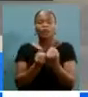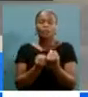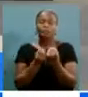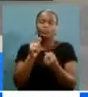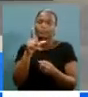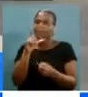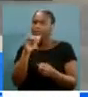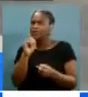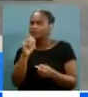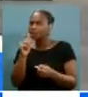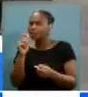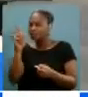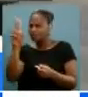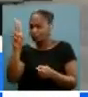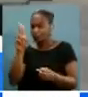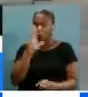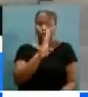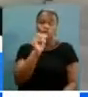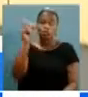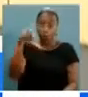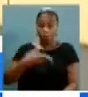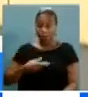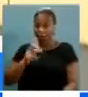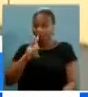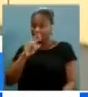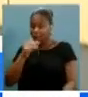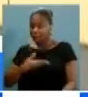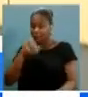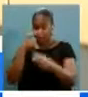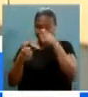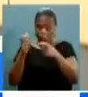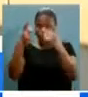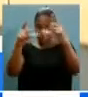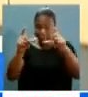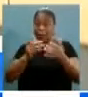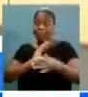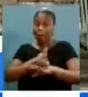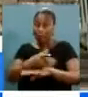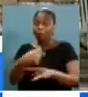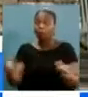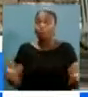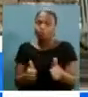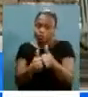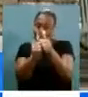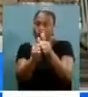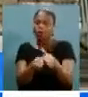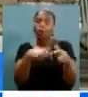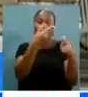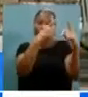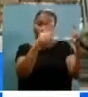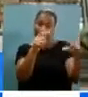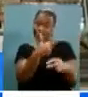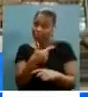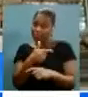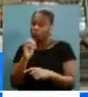Lima, Jó Santos e David. São os armadores que se juntam à Transinsular vencedora do concurso. A empresa